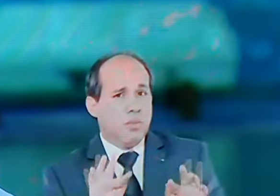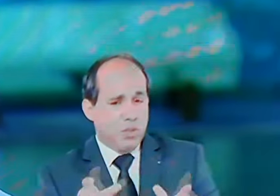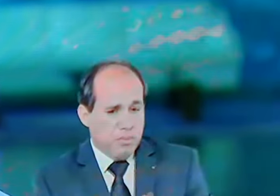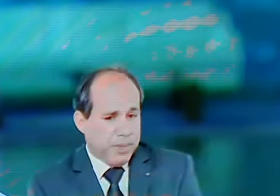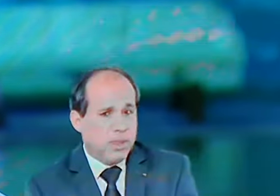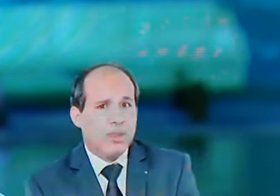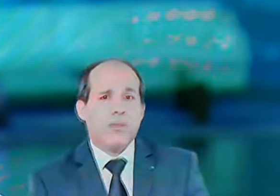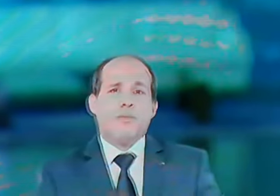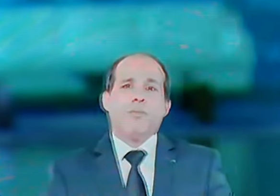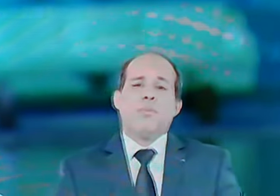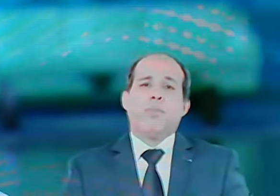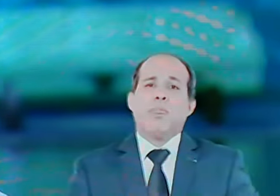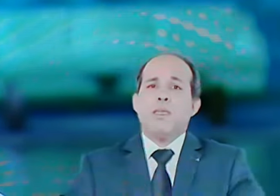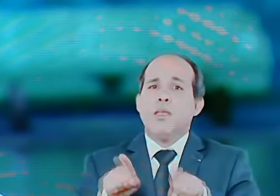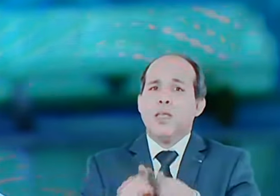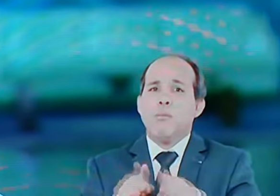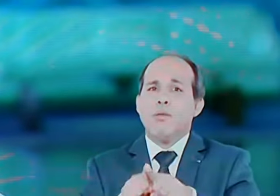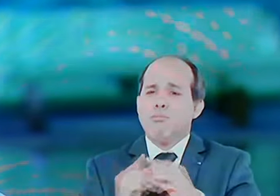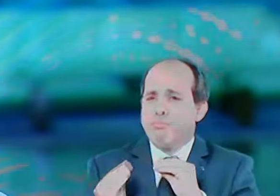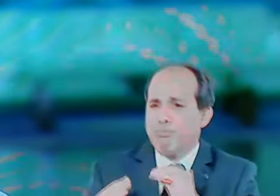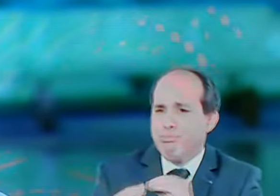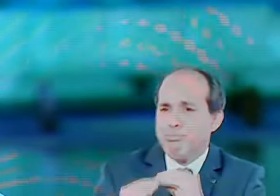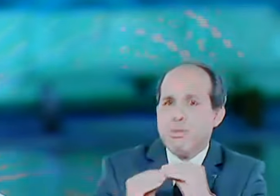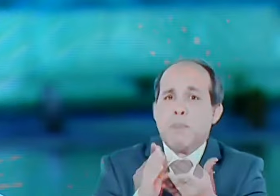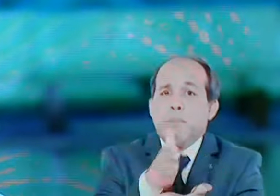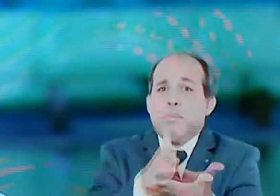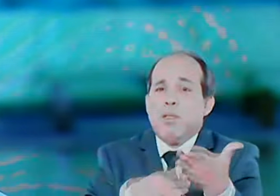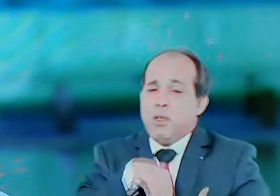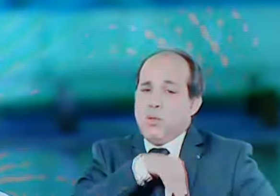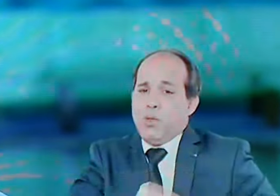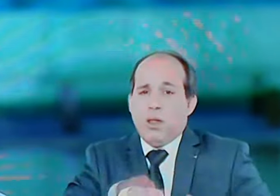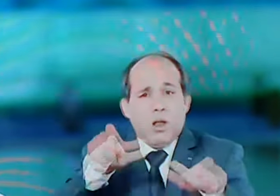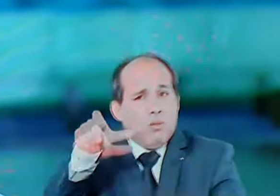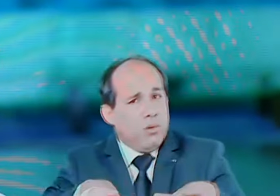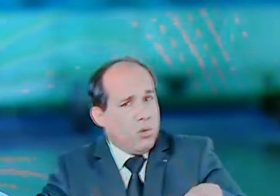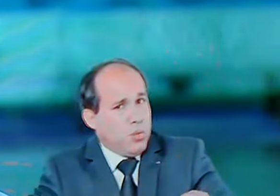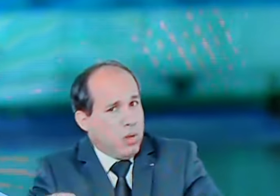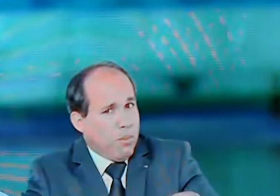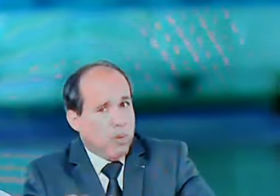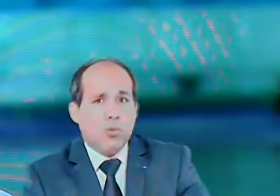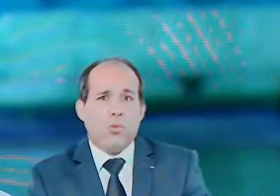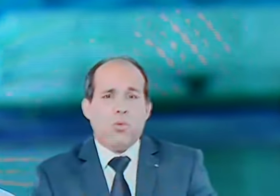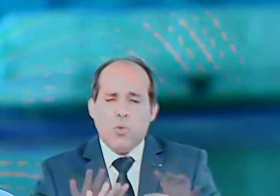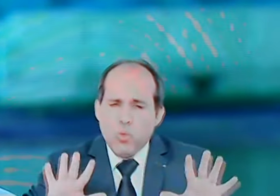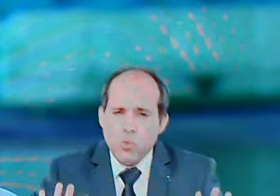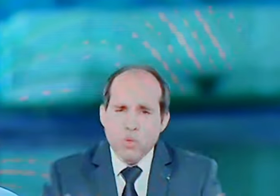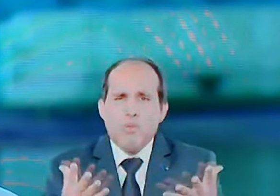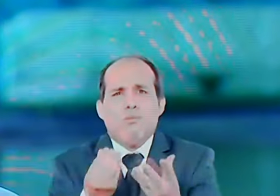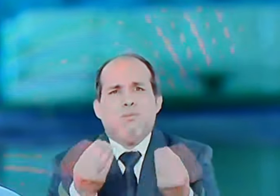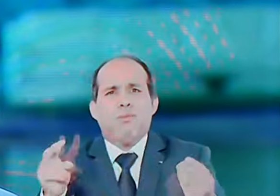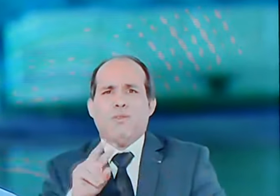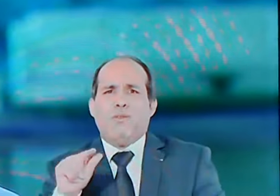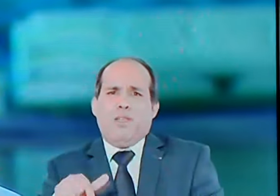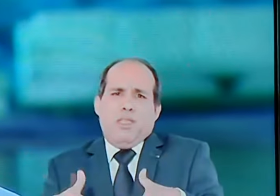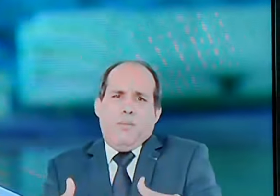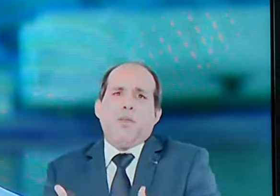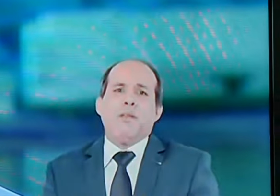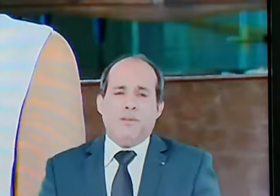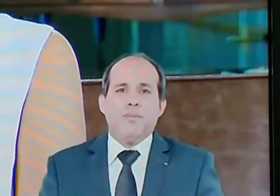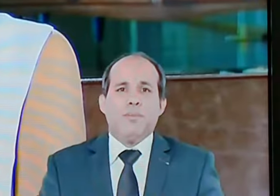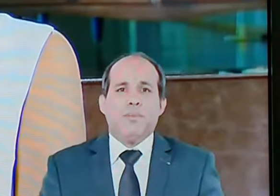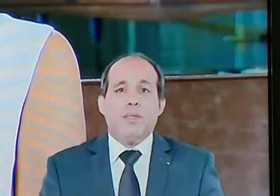e microempresas. Custeamos parte dos salários dos trabalhadores, salvando milhões de